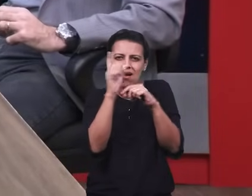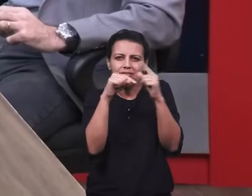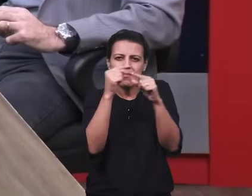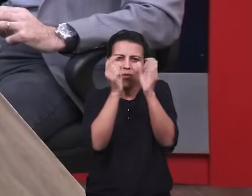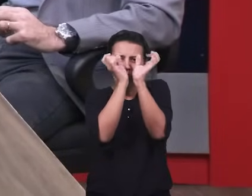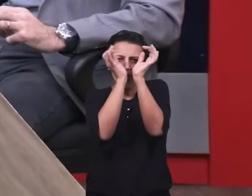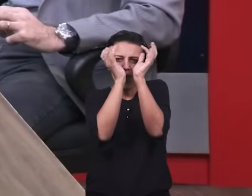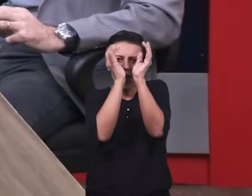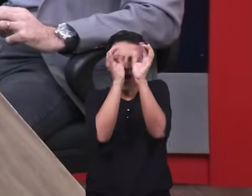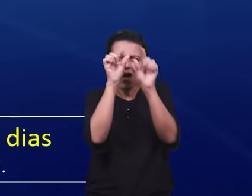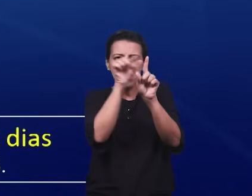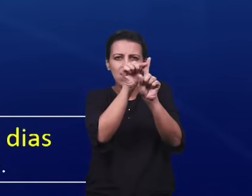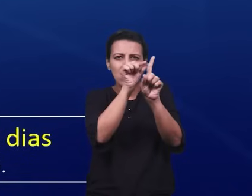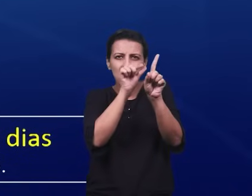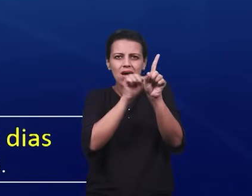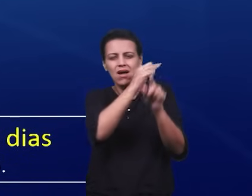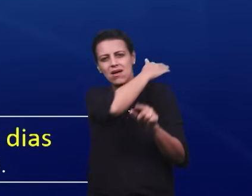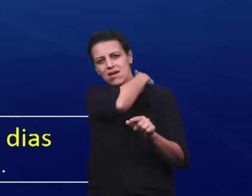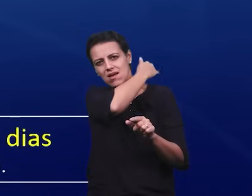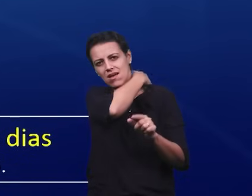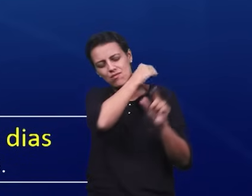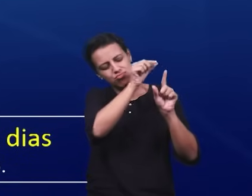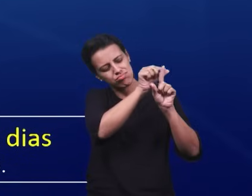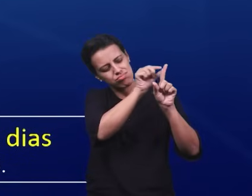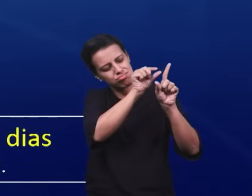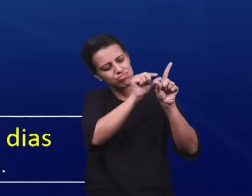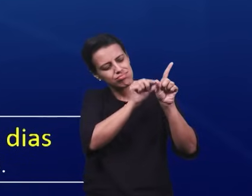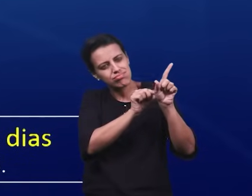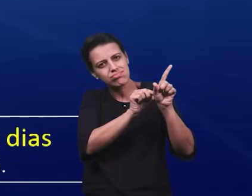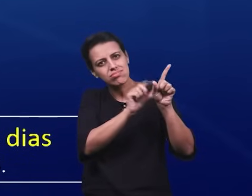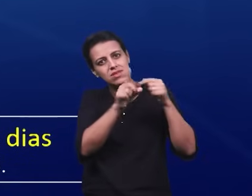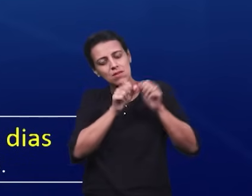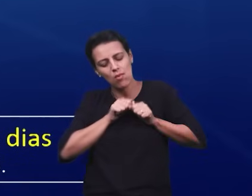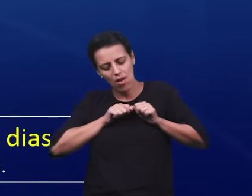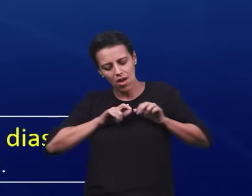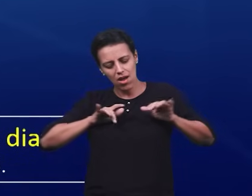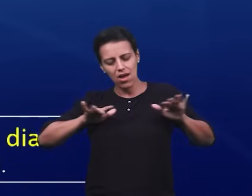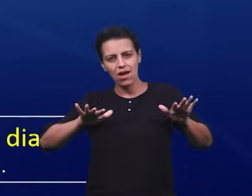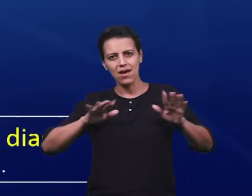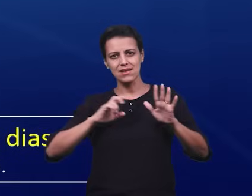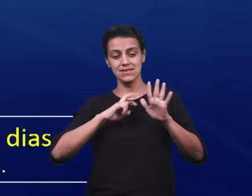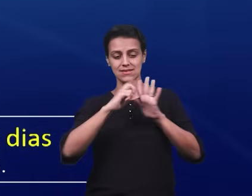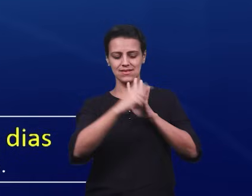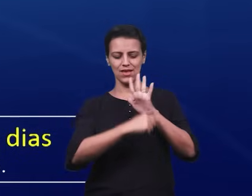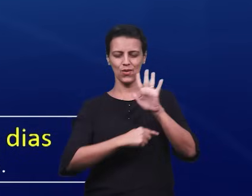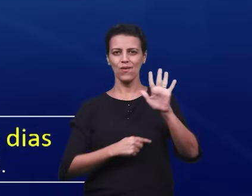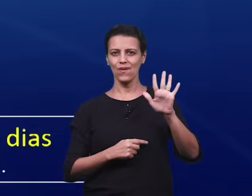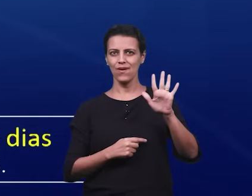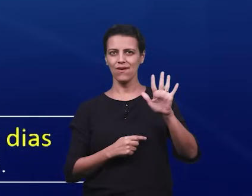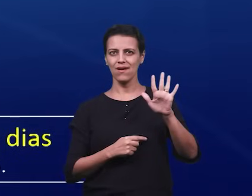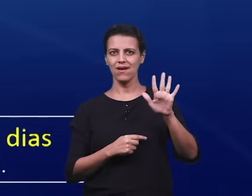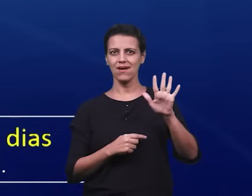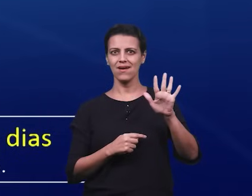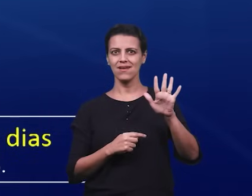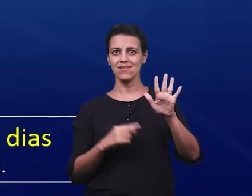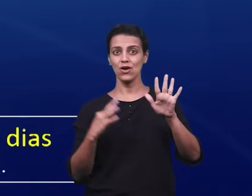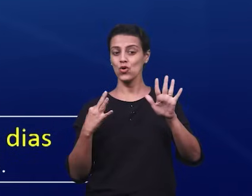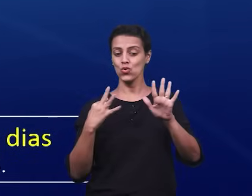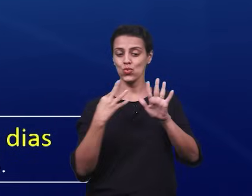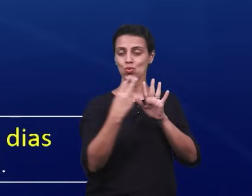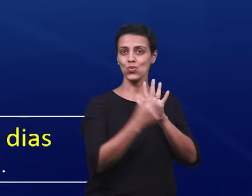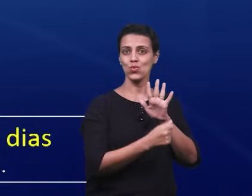medula espinhal e, entre eles, os órgãos dos sentidos. Então, todos os órgãos dos sentidos